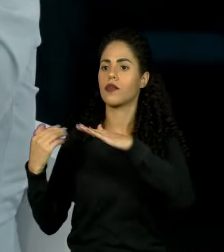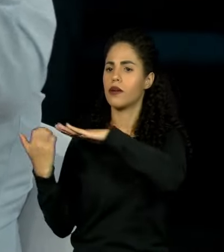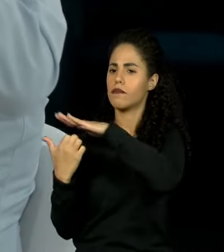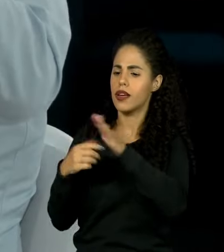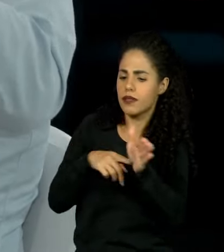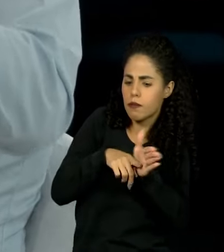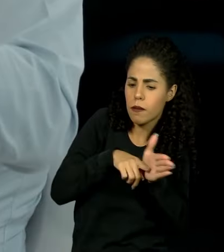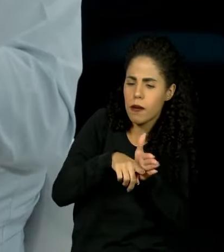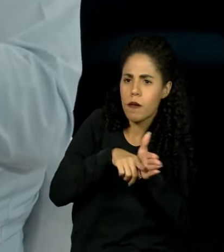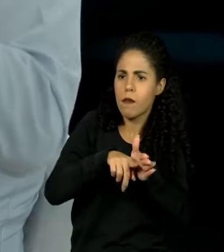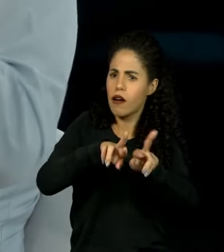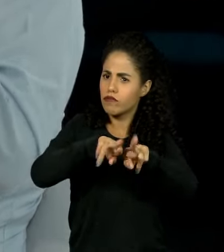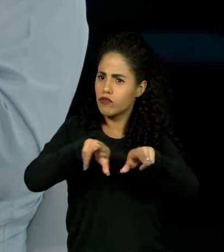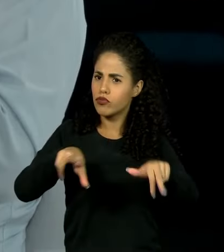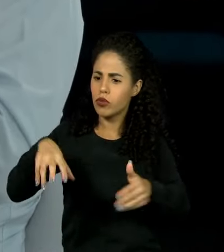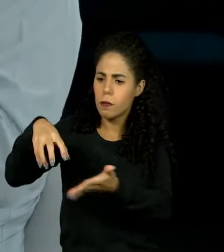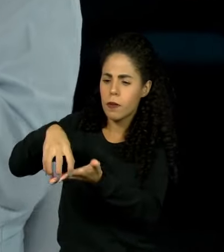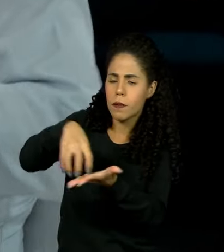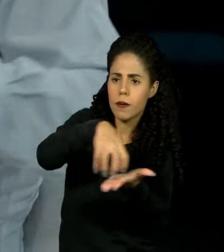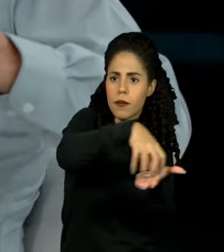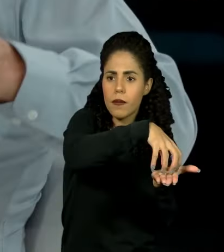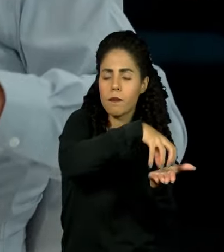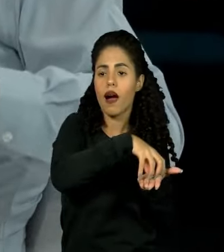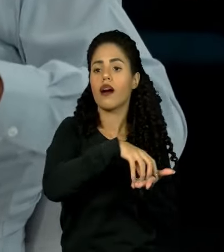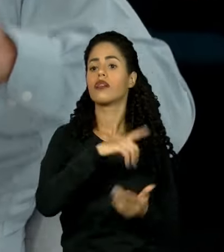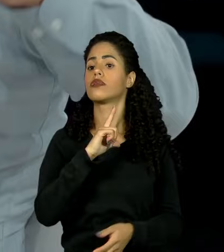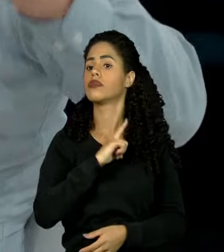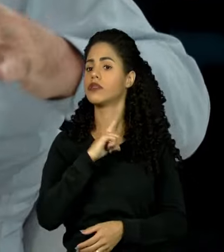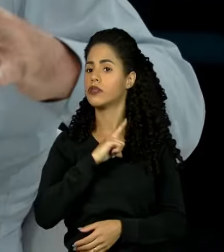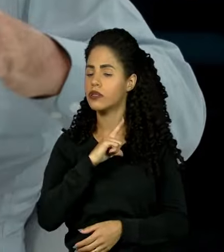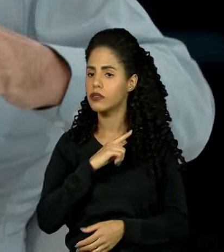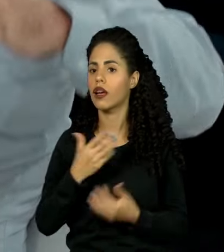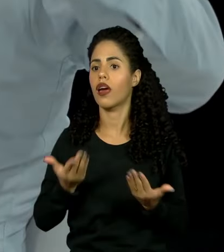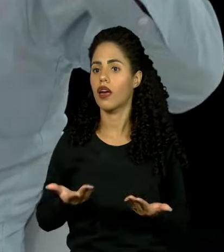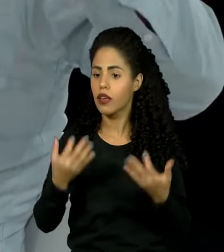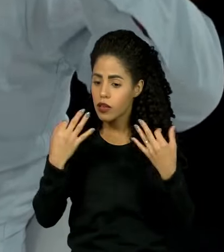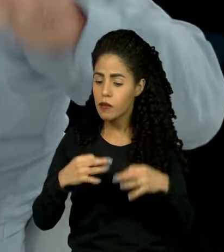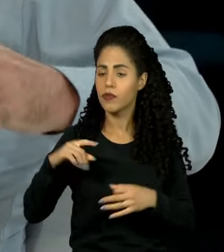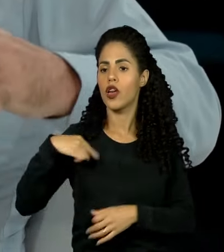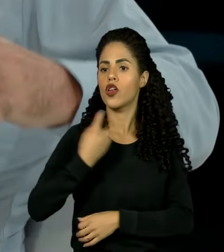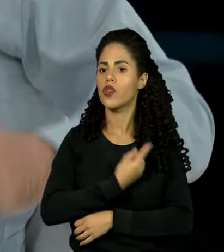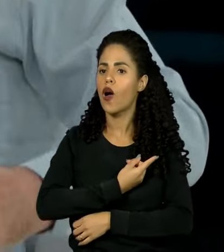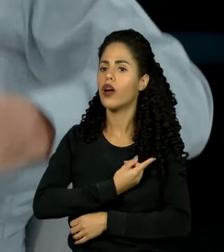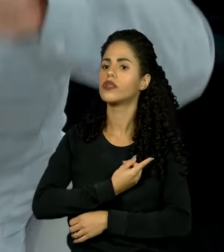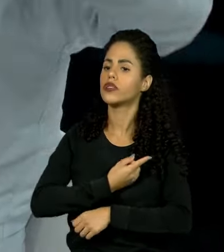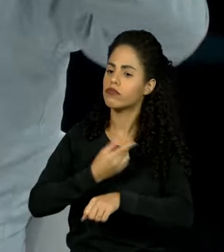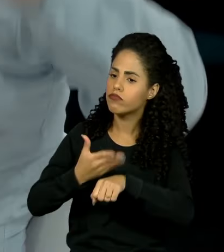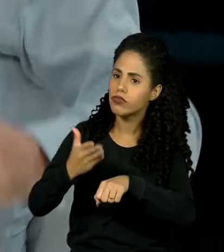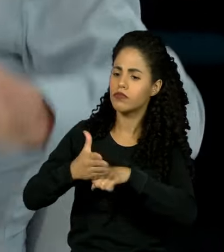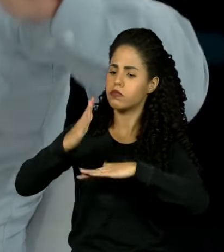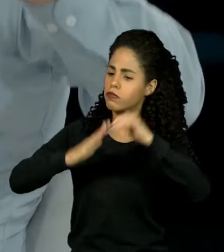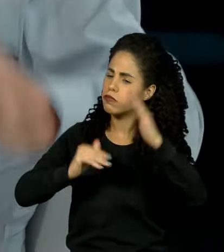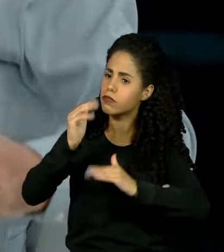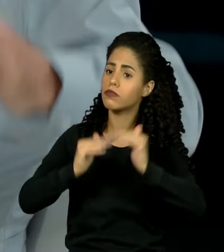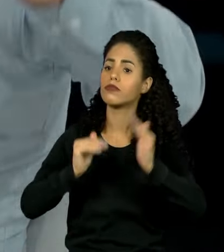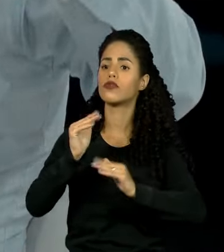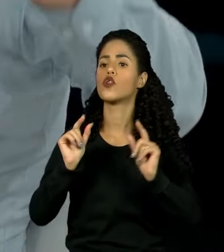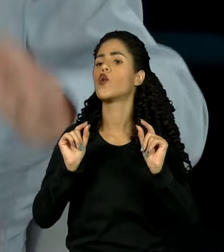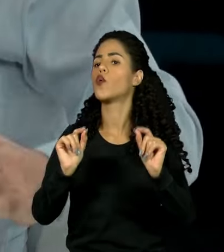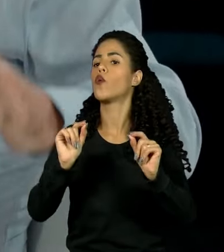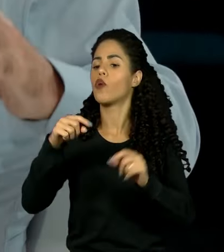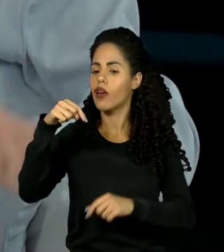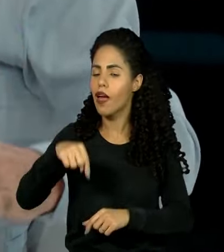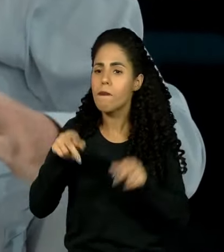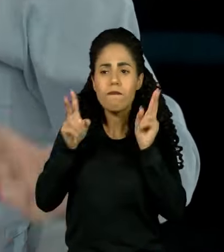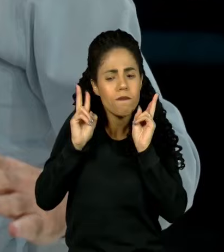de Pesquisa temos institudo de meio ambiente é lá nós praticamos exatamente o que nós